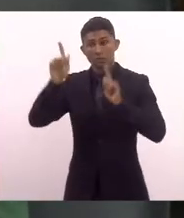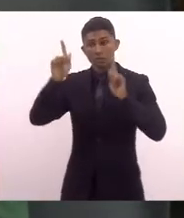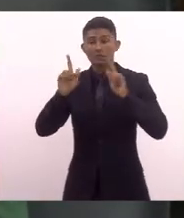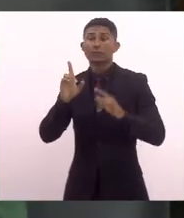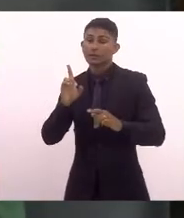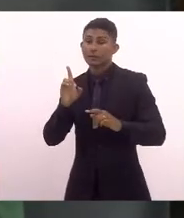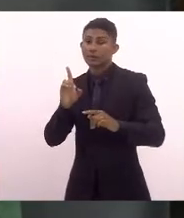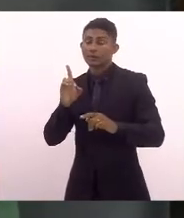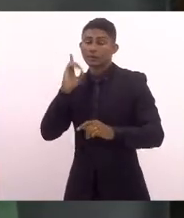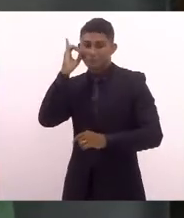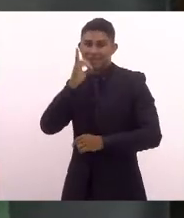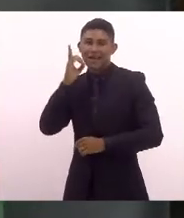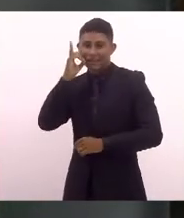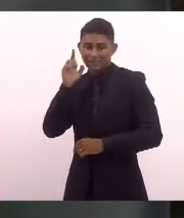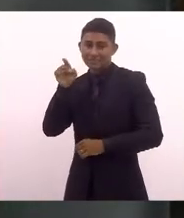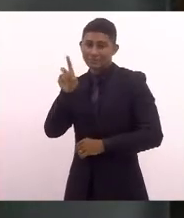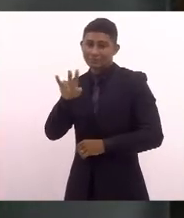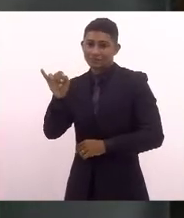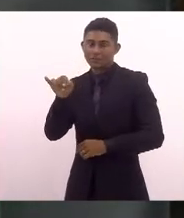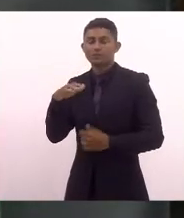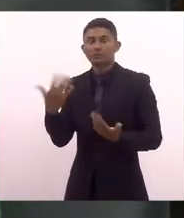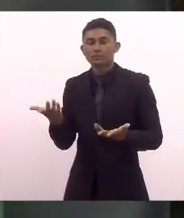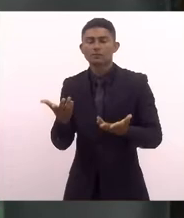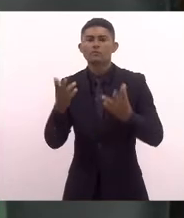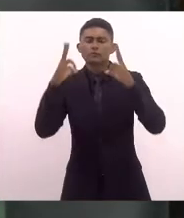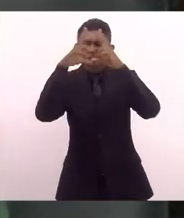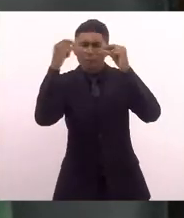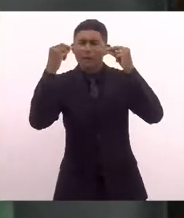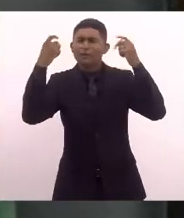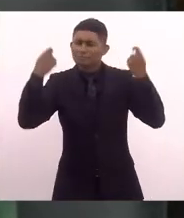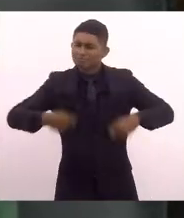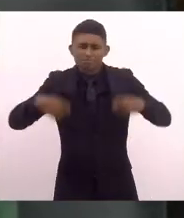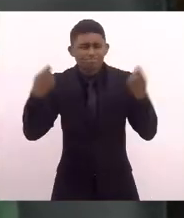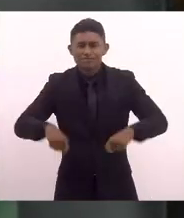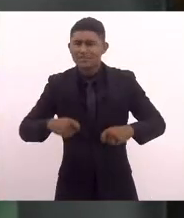Janeiro. E a enfermagem, ela tem que estar cada vez mais ocupando